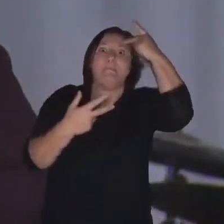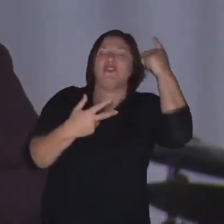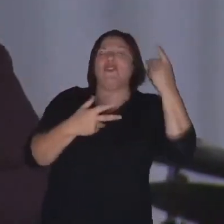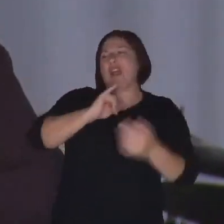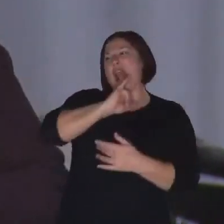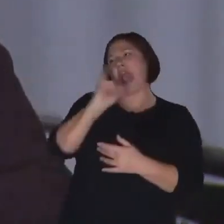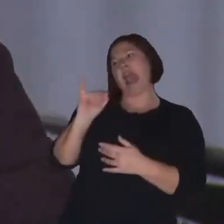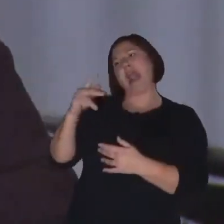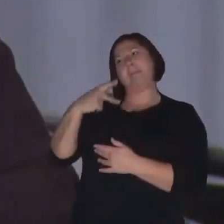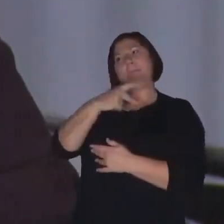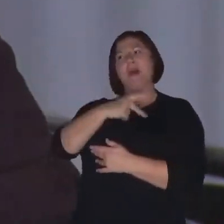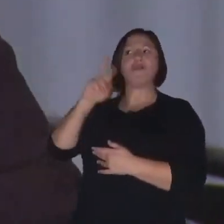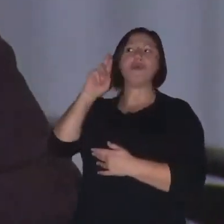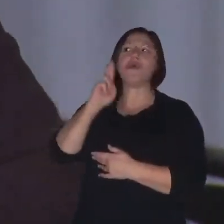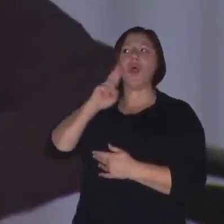não.